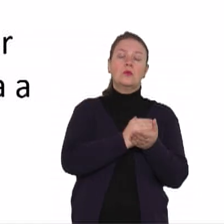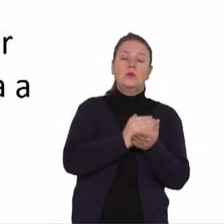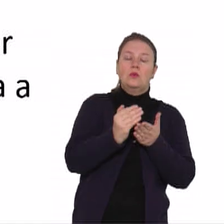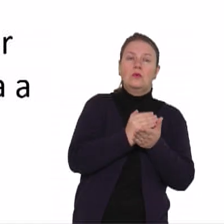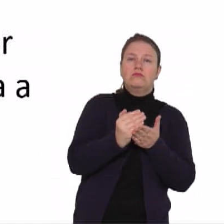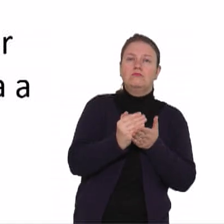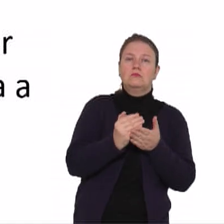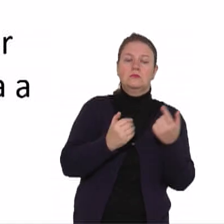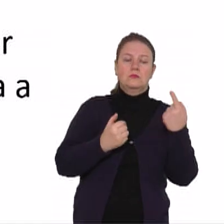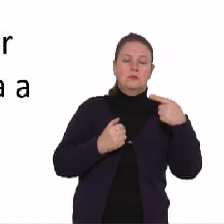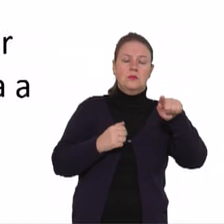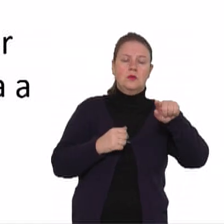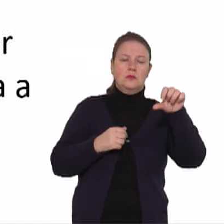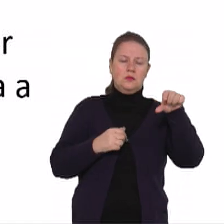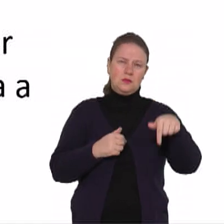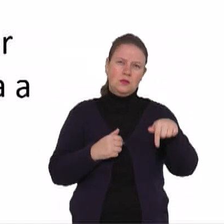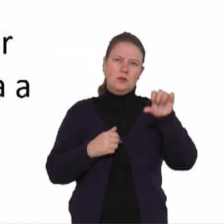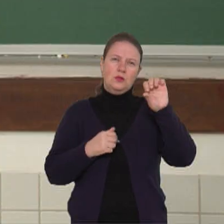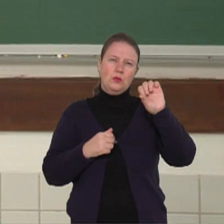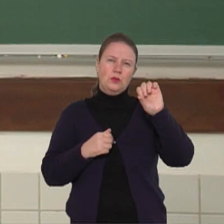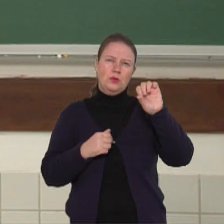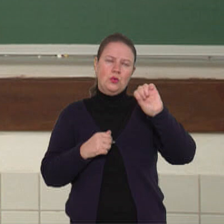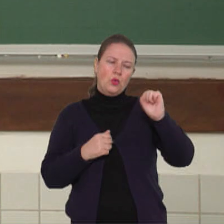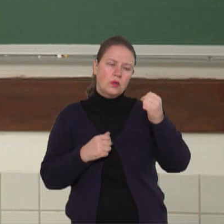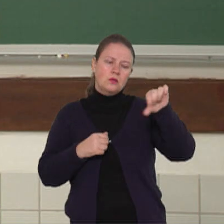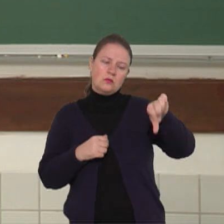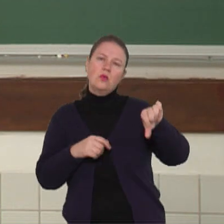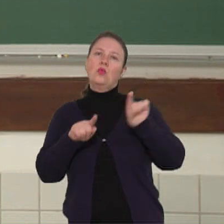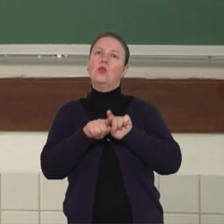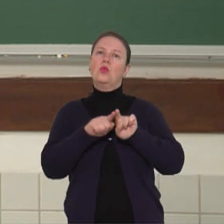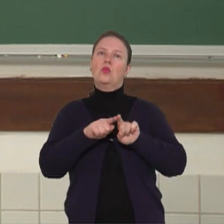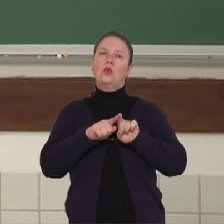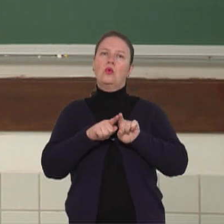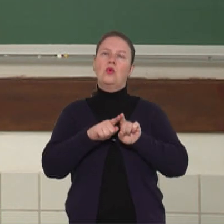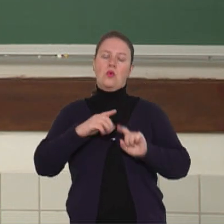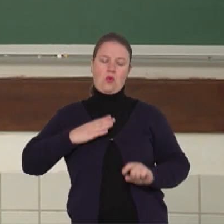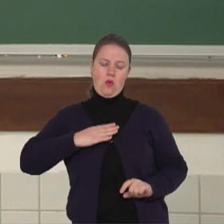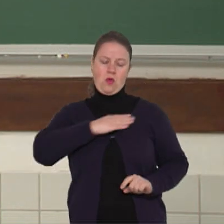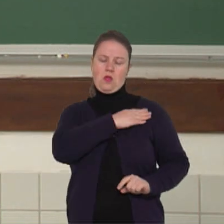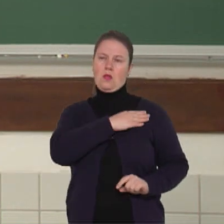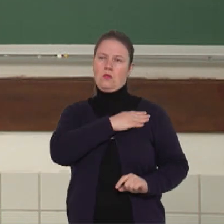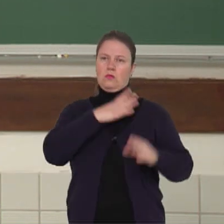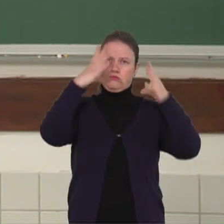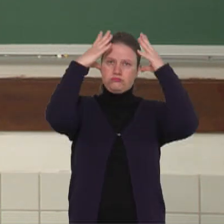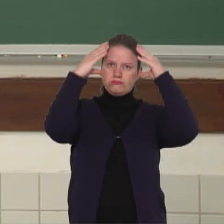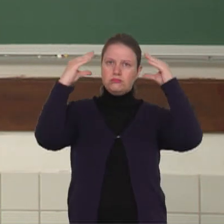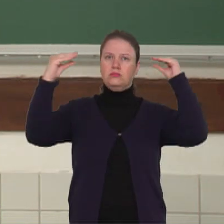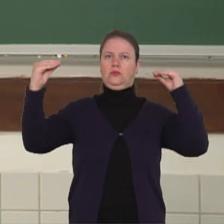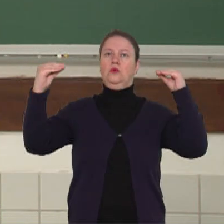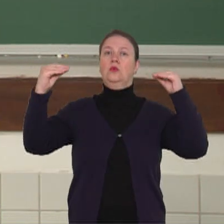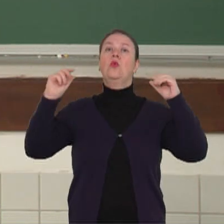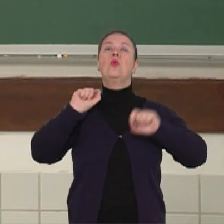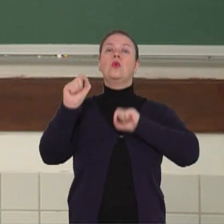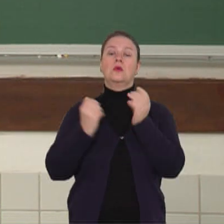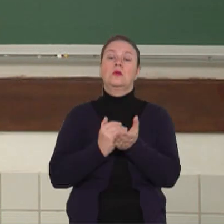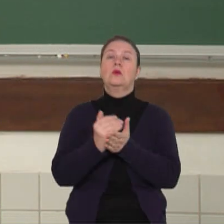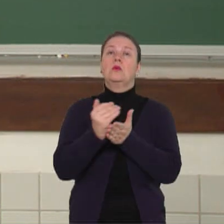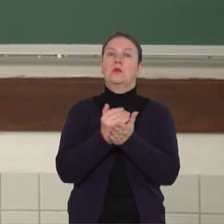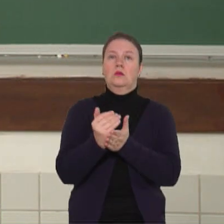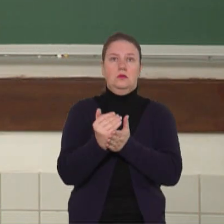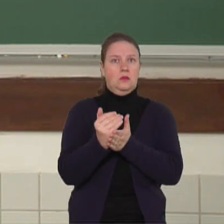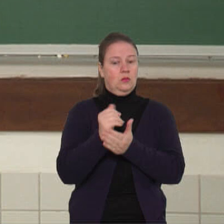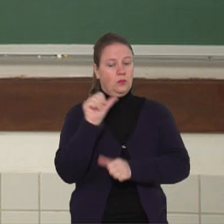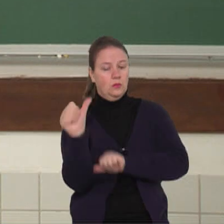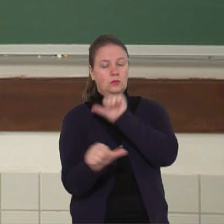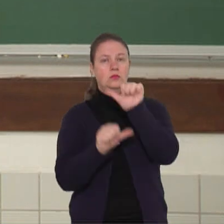1799. 1799 é quando Napoleão, né, se torna cônsul. A gente entra no sistema de consulado, que a gente vai ver na sequência ali.